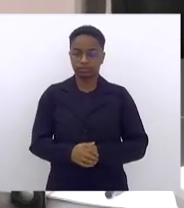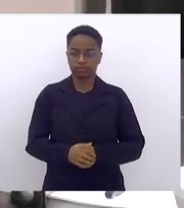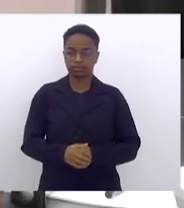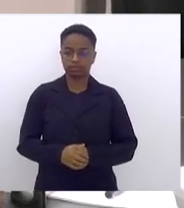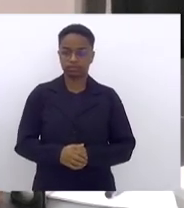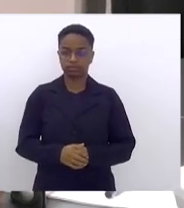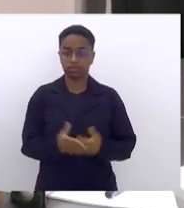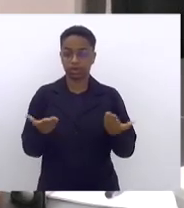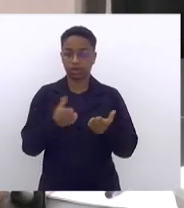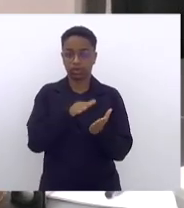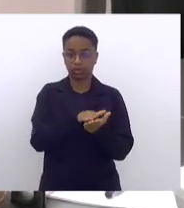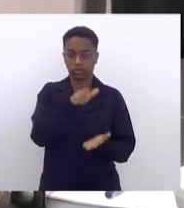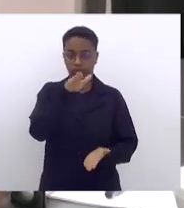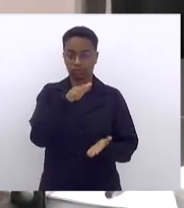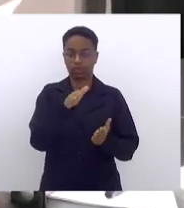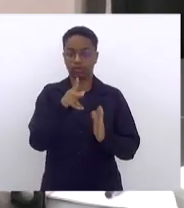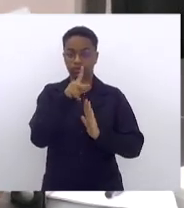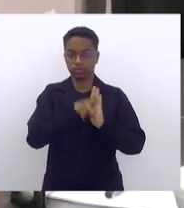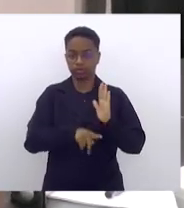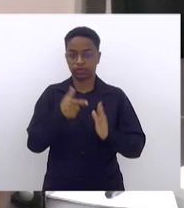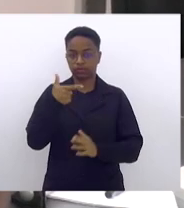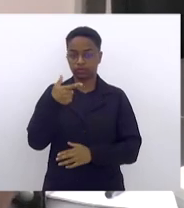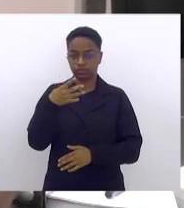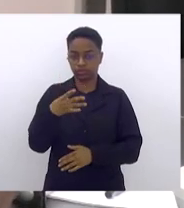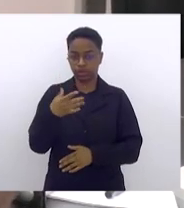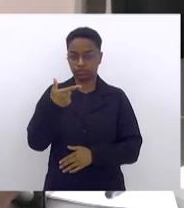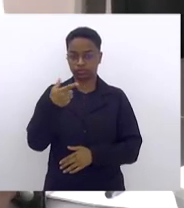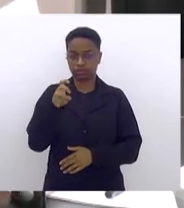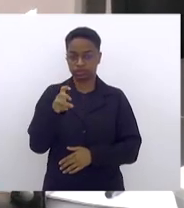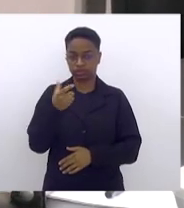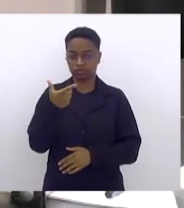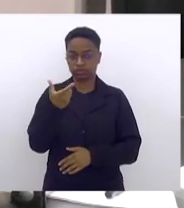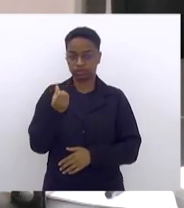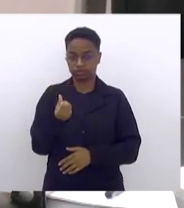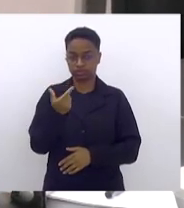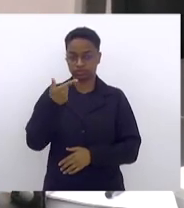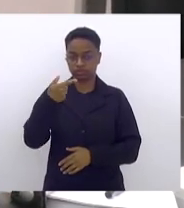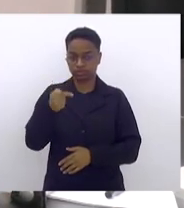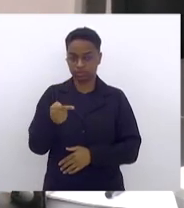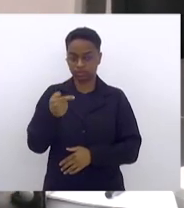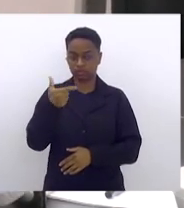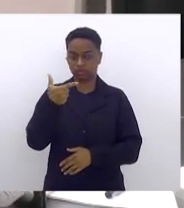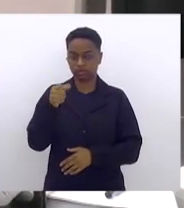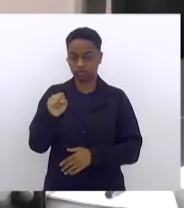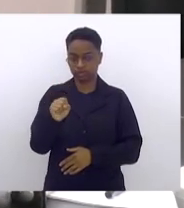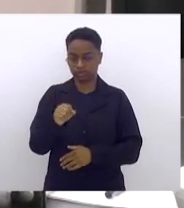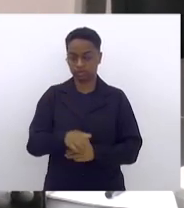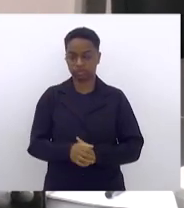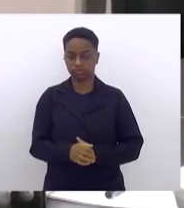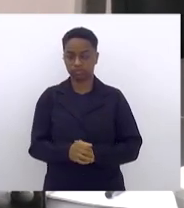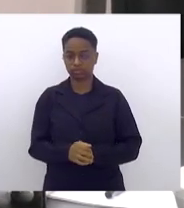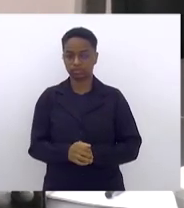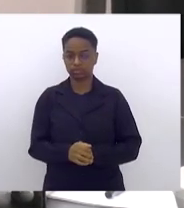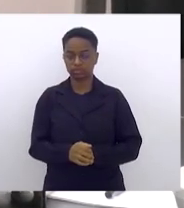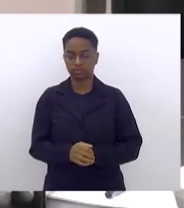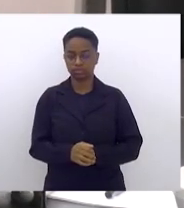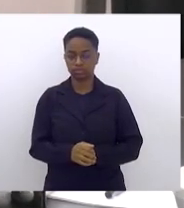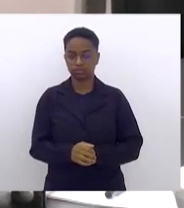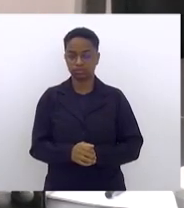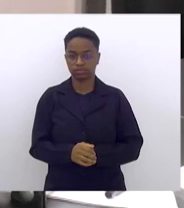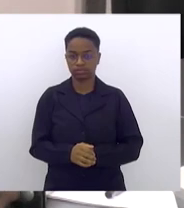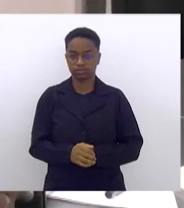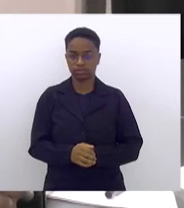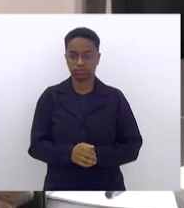O próximo bloco de projetos é o 24, 25, 26, 27 e 28, que são